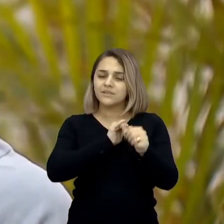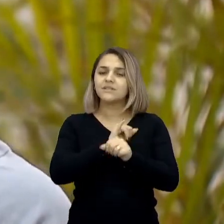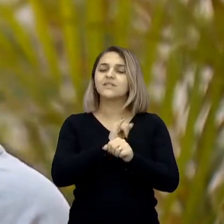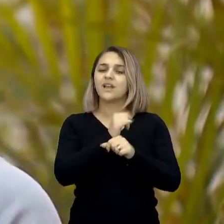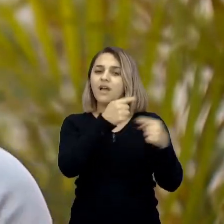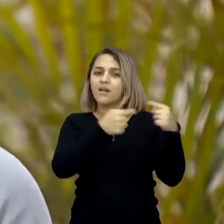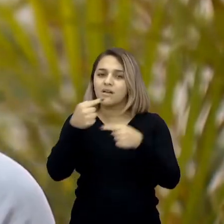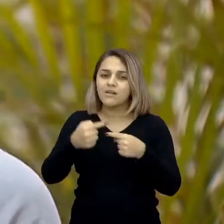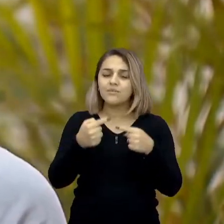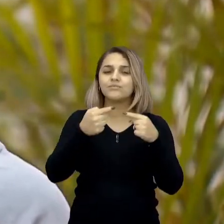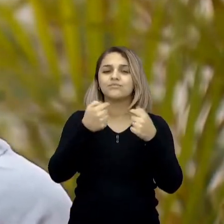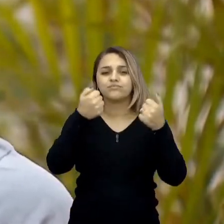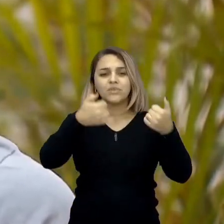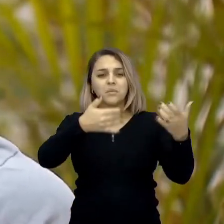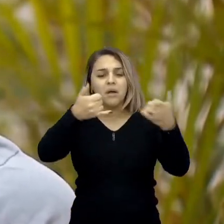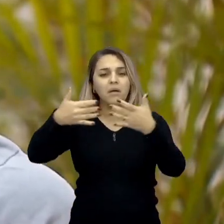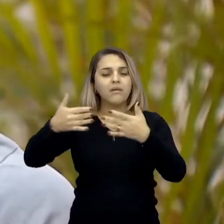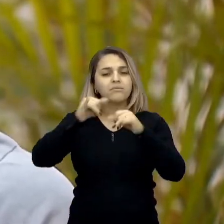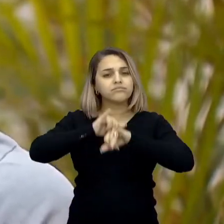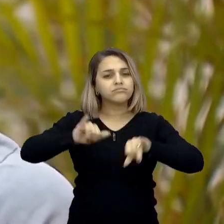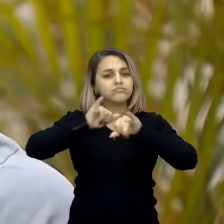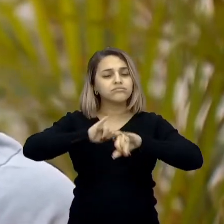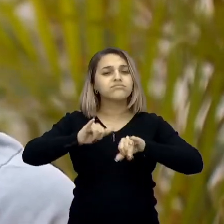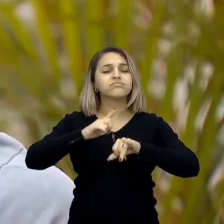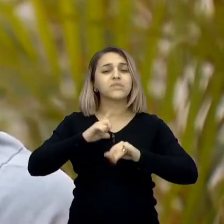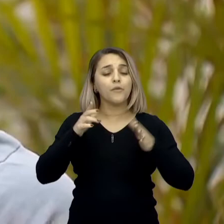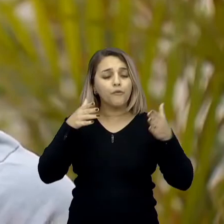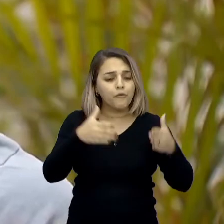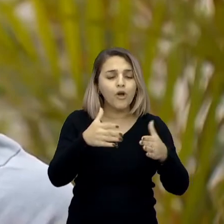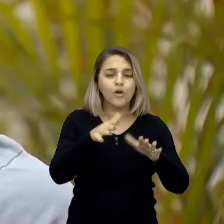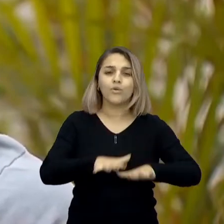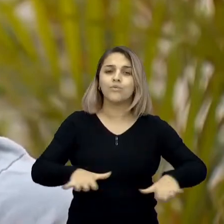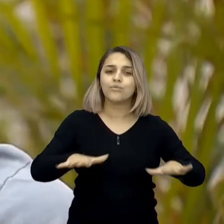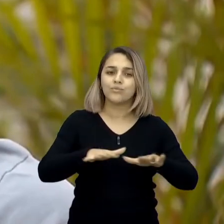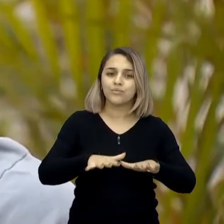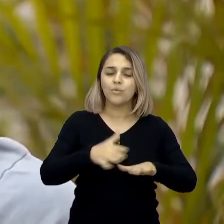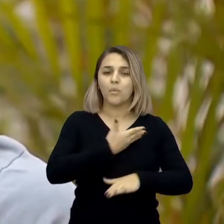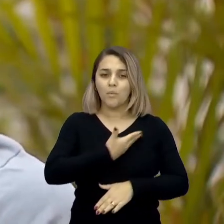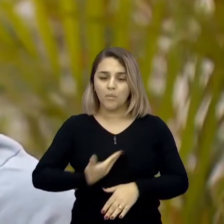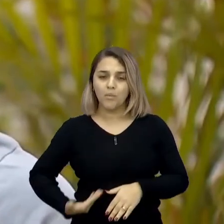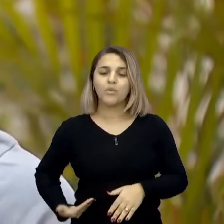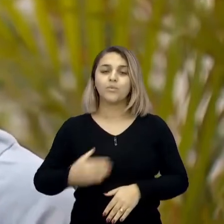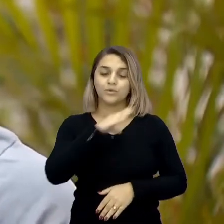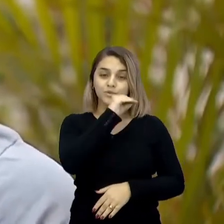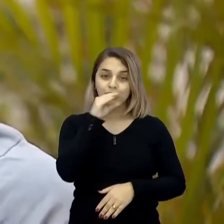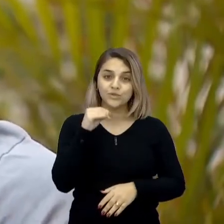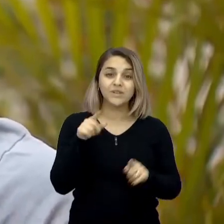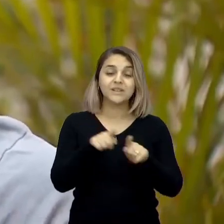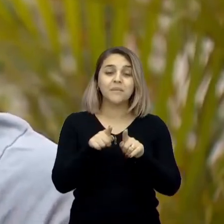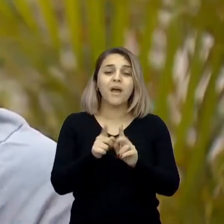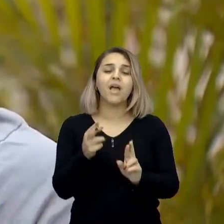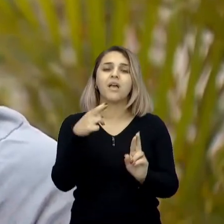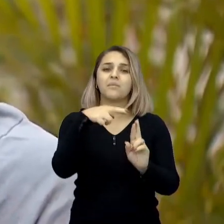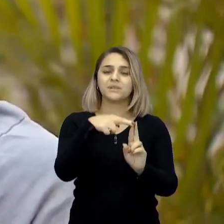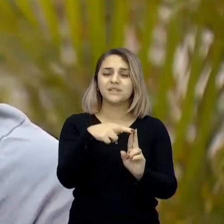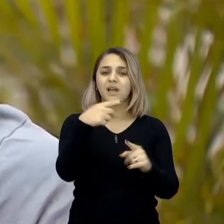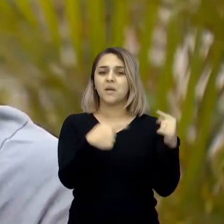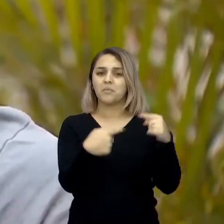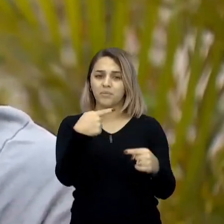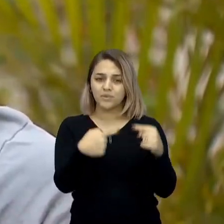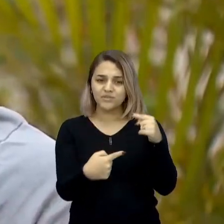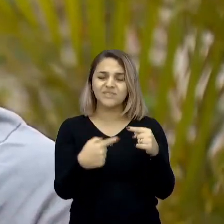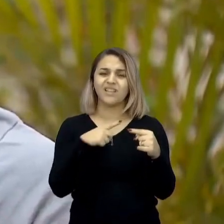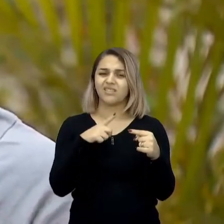sabe, no público jovem, o quanto antes. A gente precisa ser representado principalmente, né, atualmente na política, que a gente tem